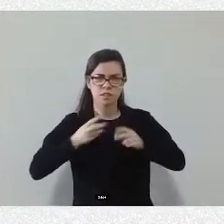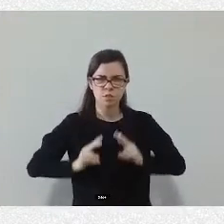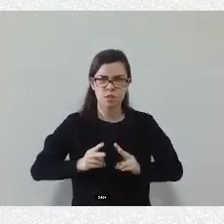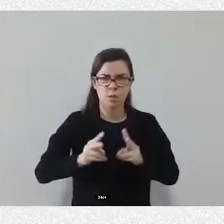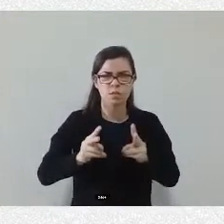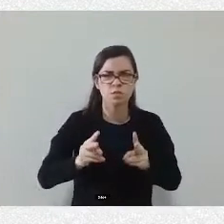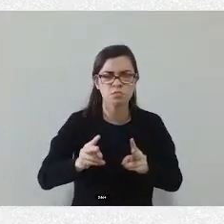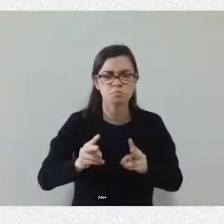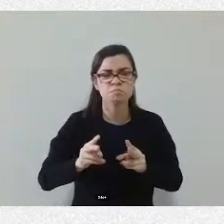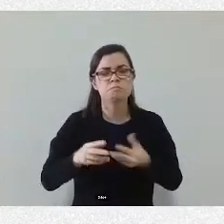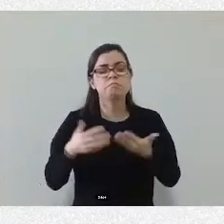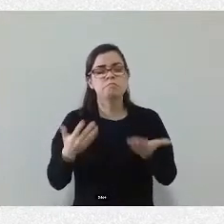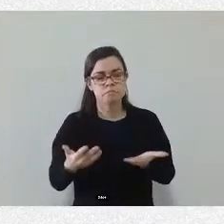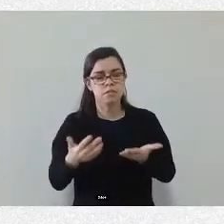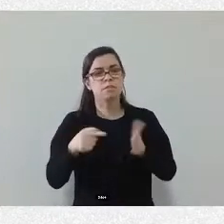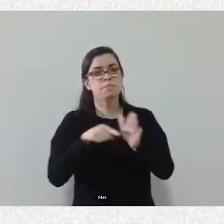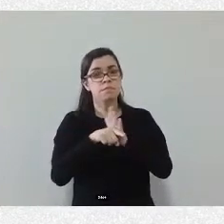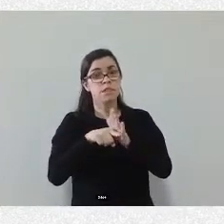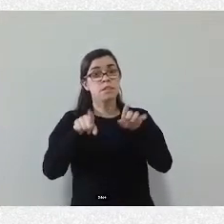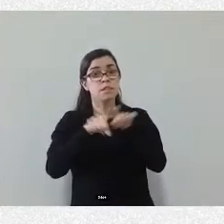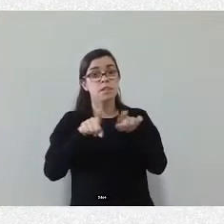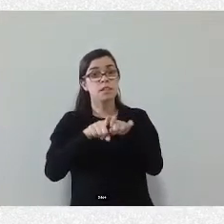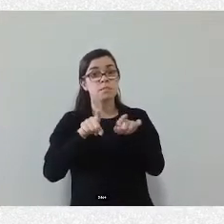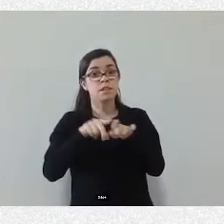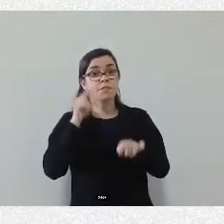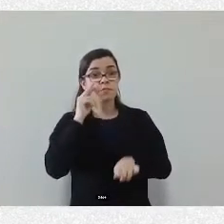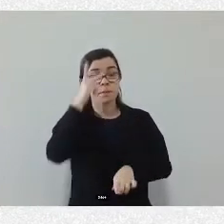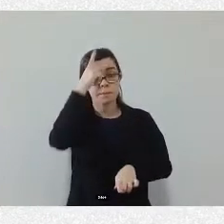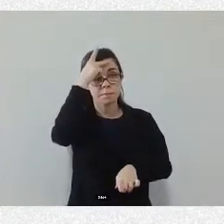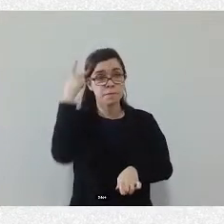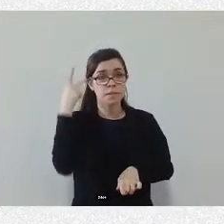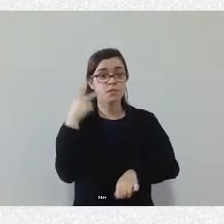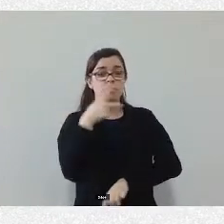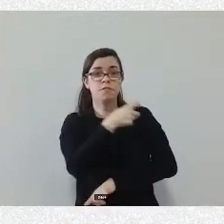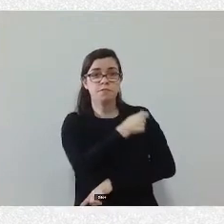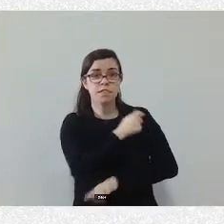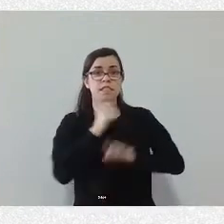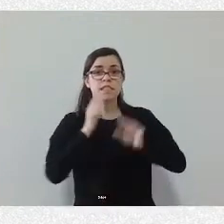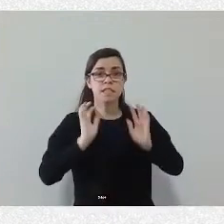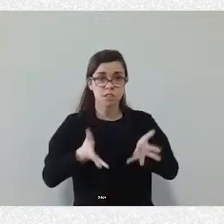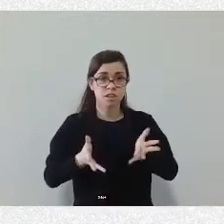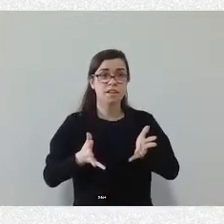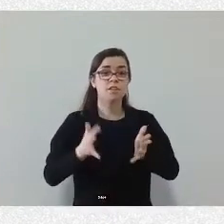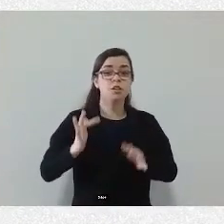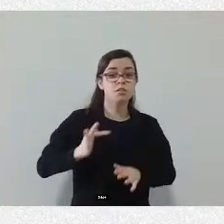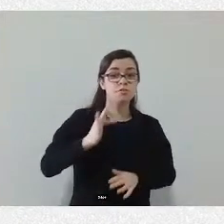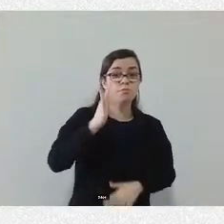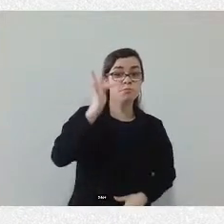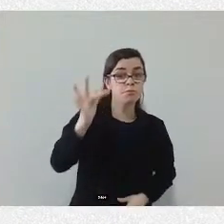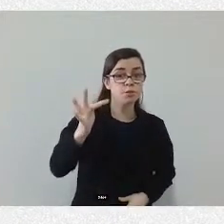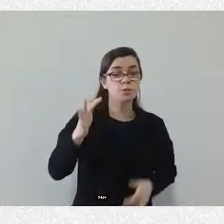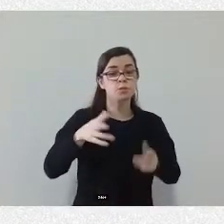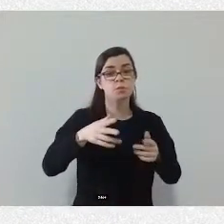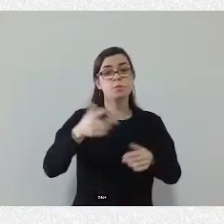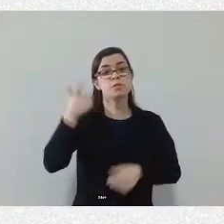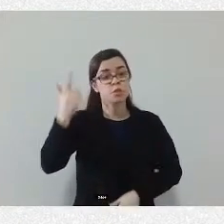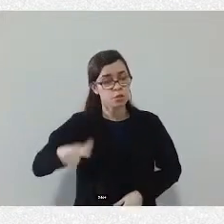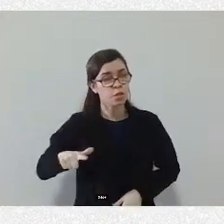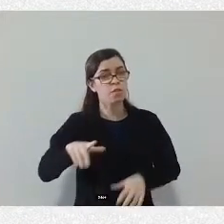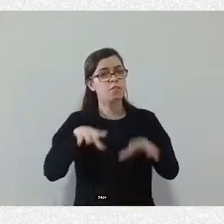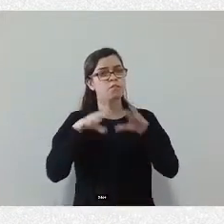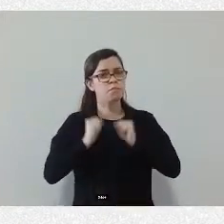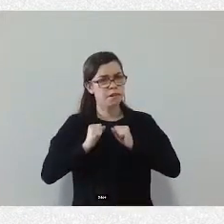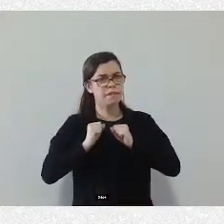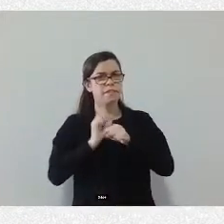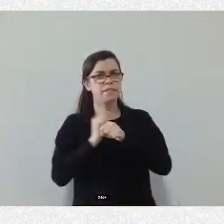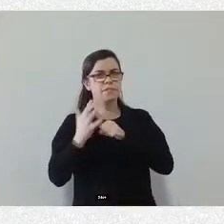a ocorrência entre vacinados e não vacinados, por exemplo, de uma nova infecção relacionada à